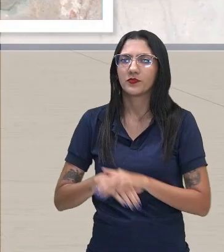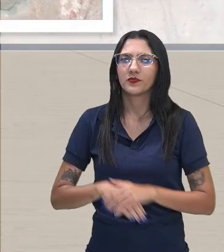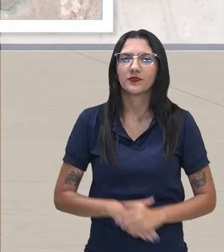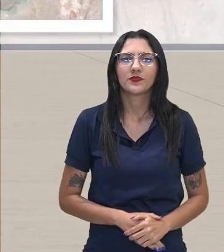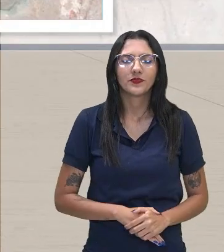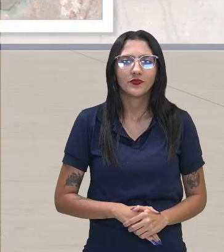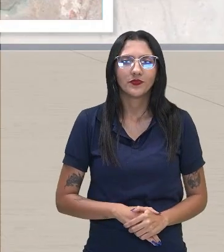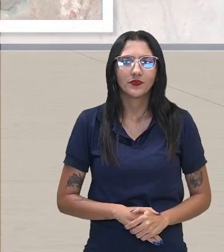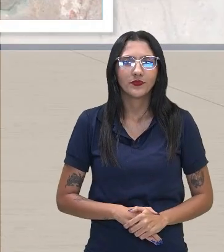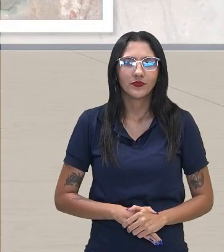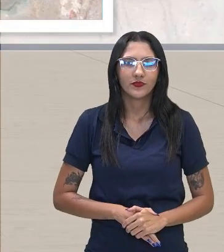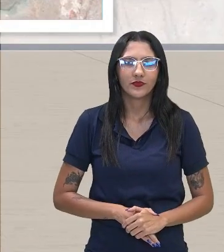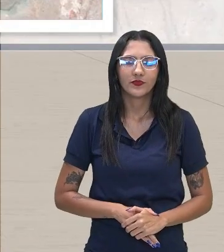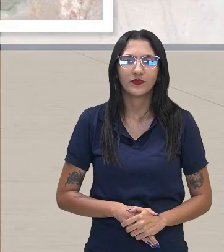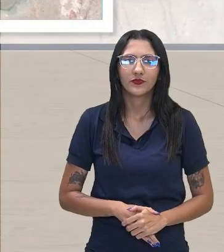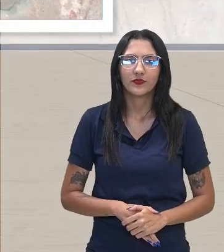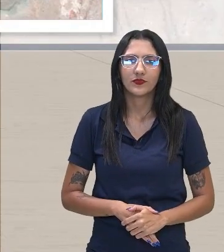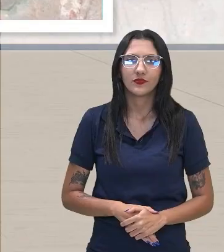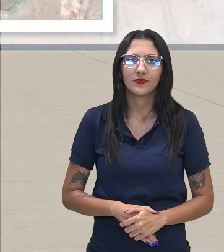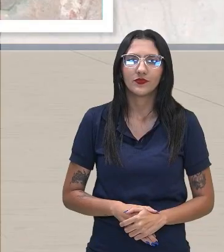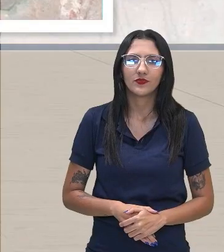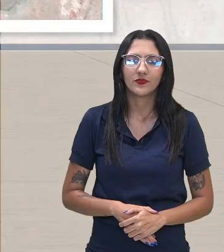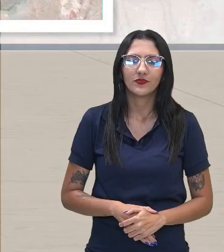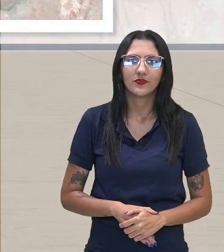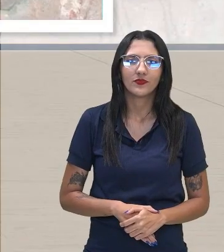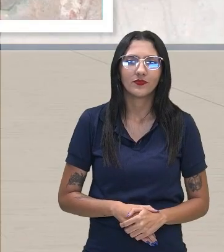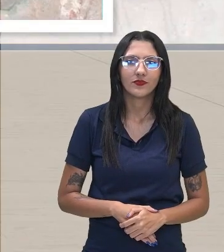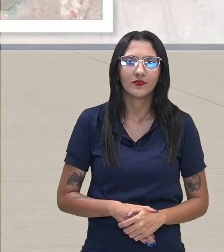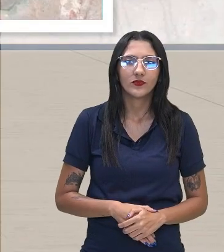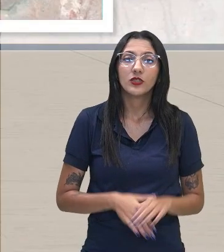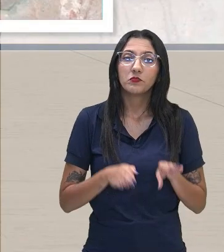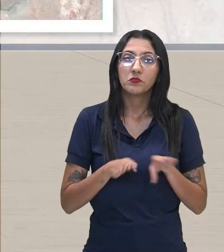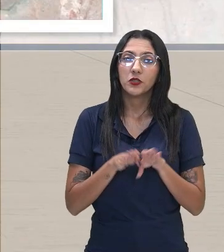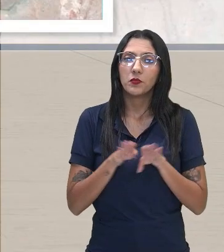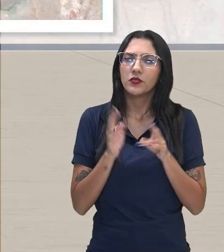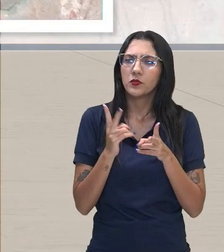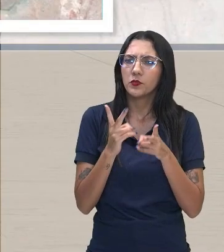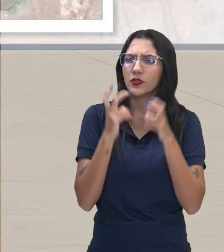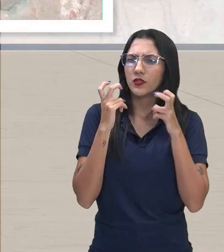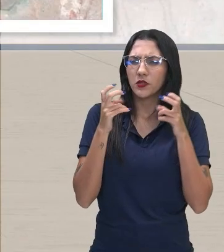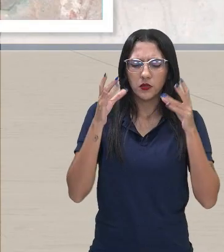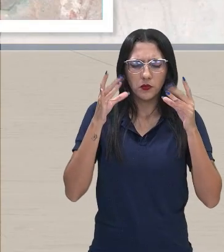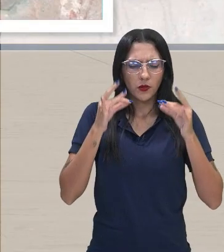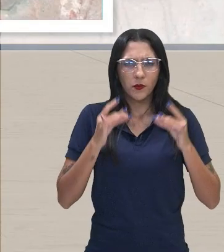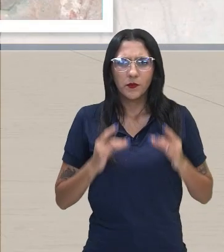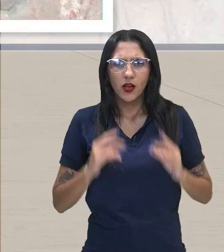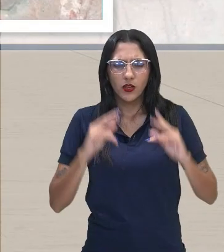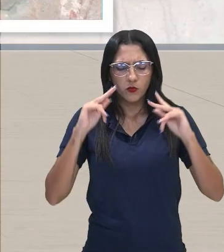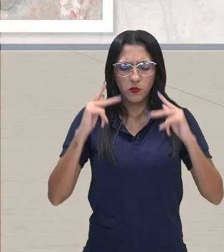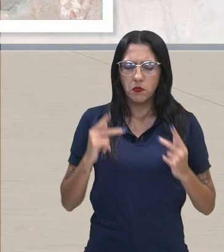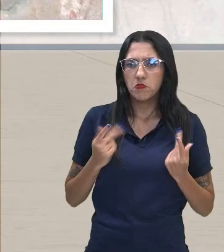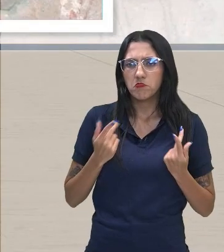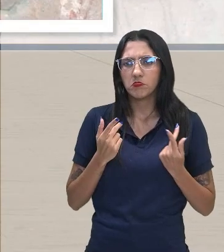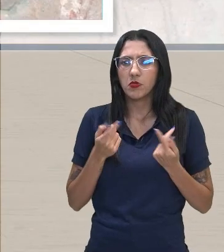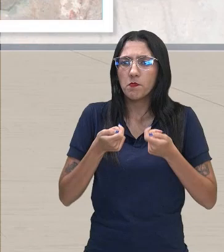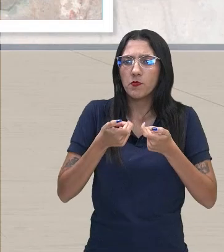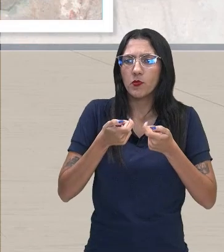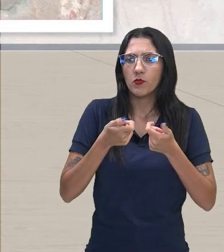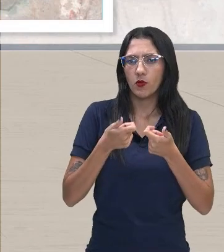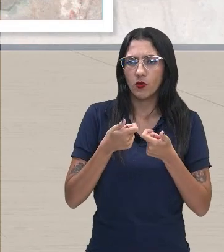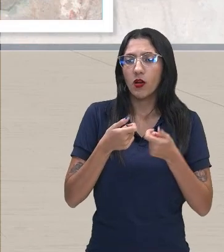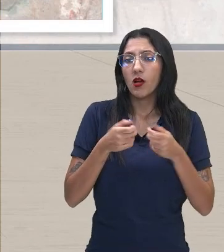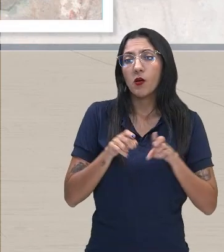E, como vocês podem perceber, como eu já falei, a figura humana ela surge menos vezes, mas também é muito